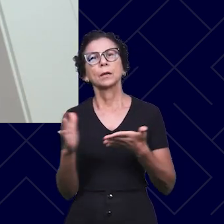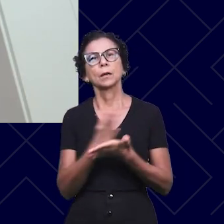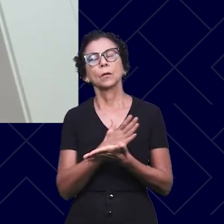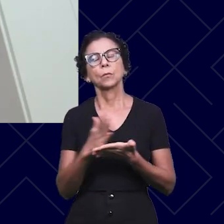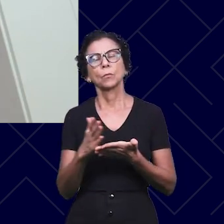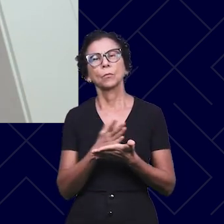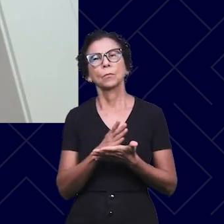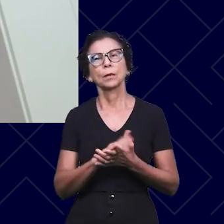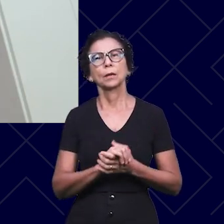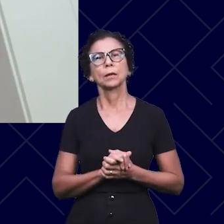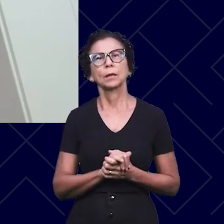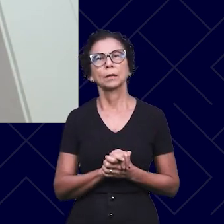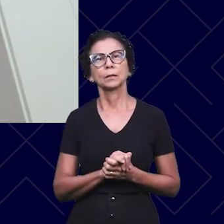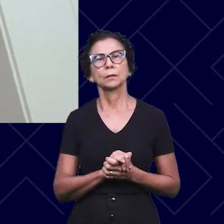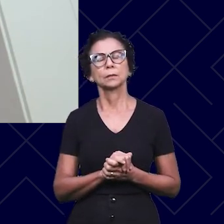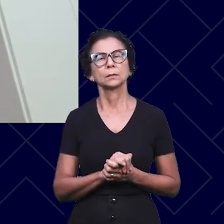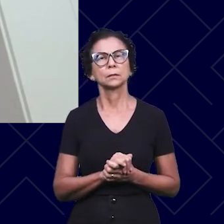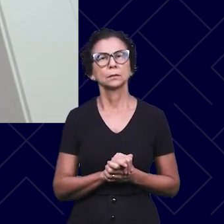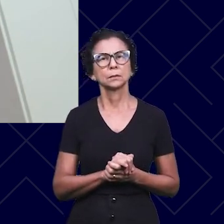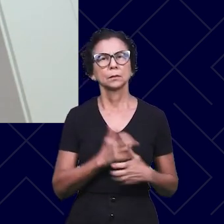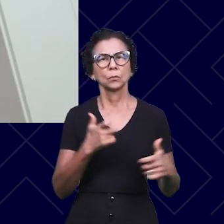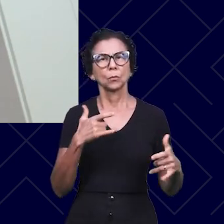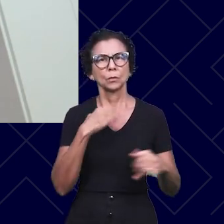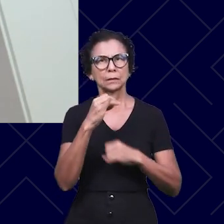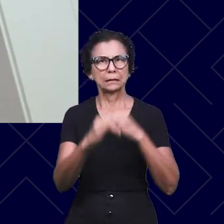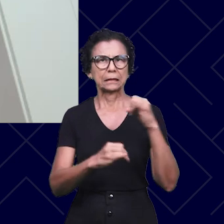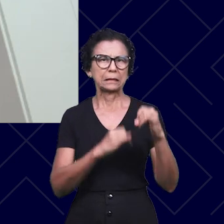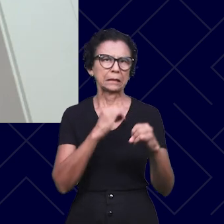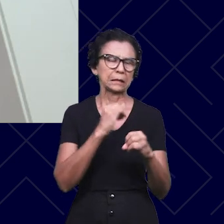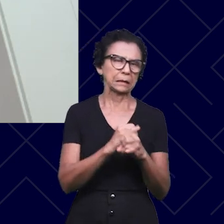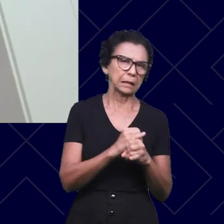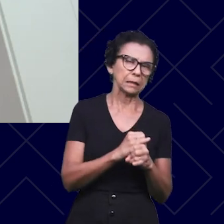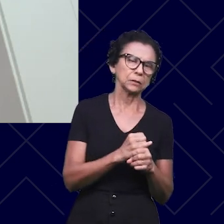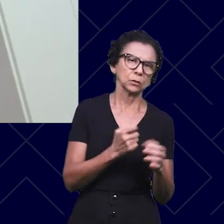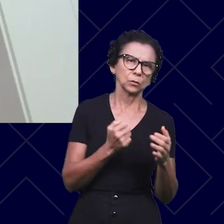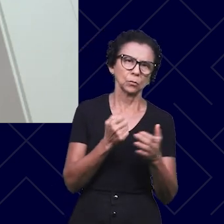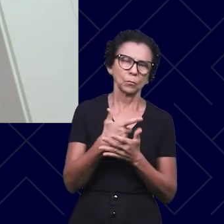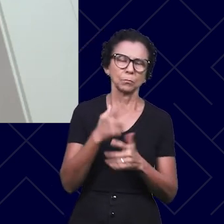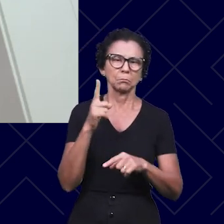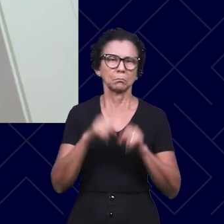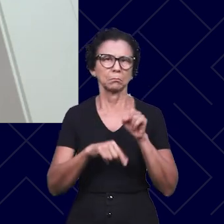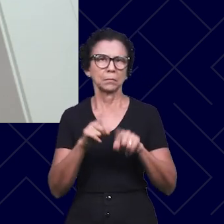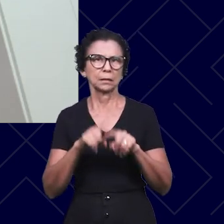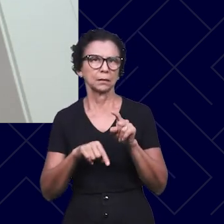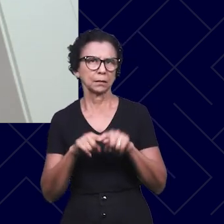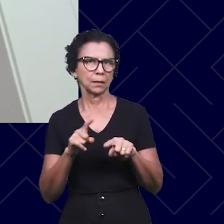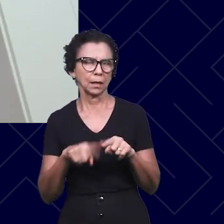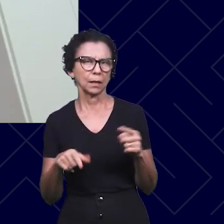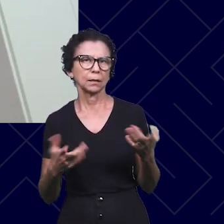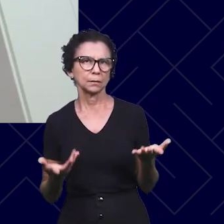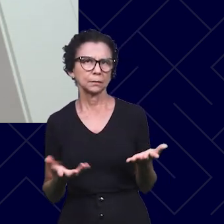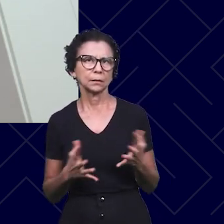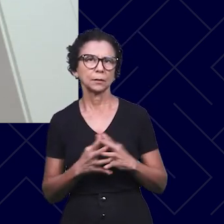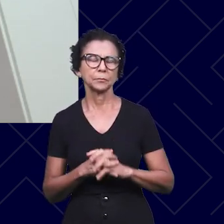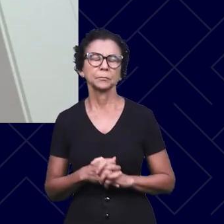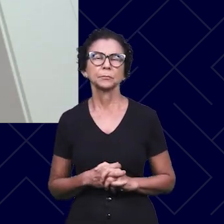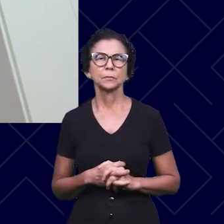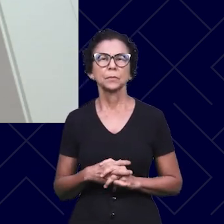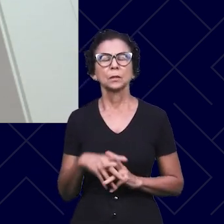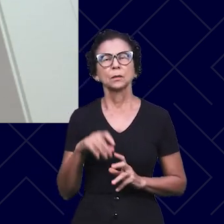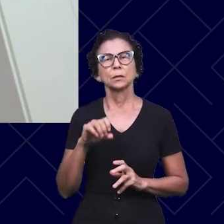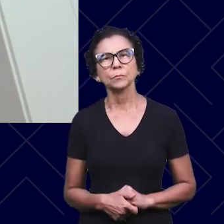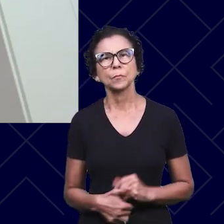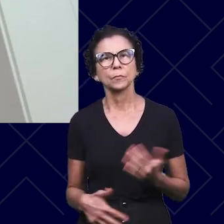algumas e-commerce, né, da internet para comprar algum tipo de material também, né, que viria agregar ao